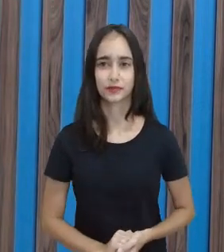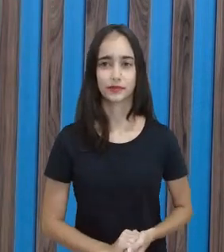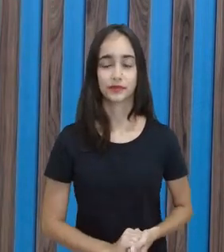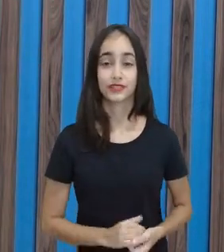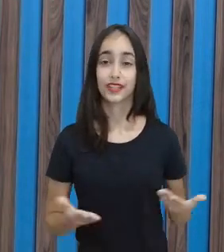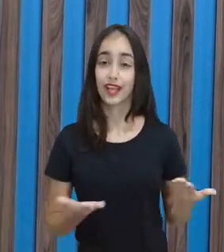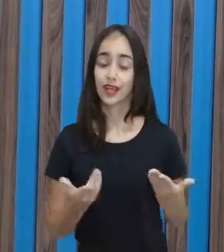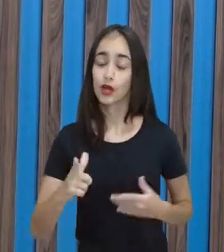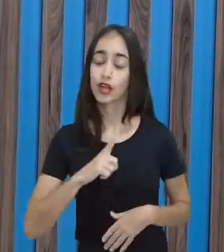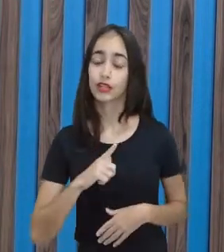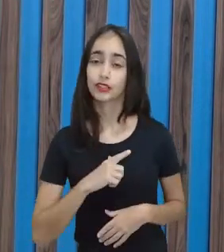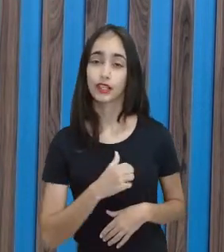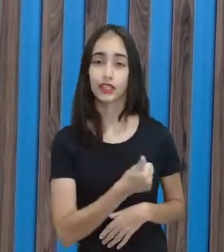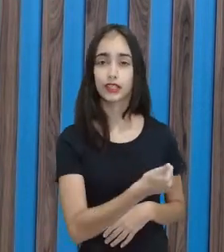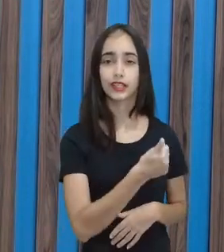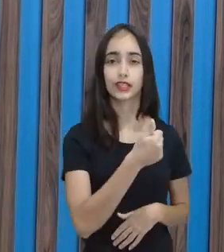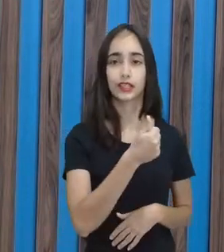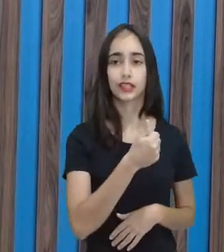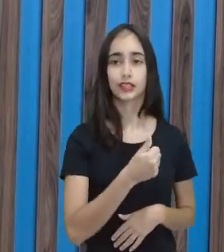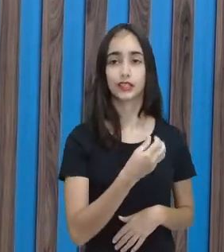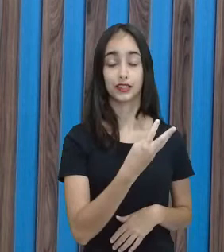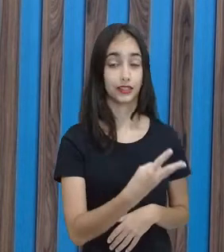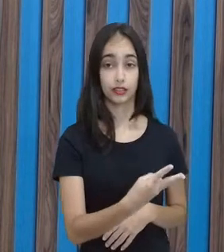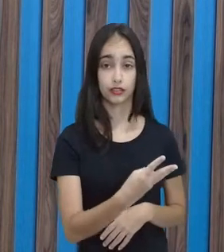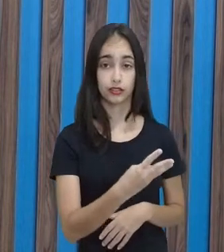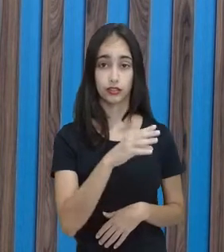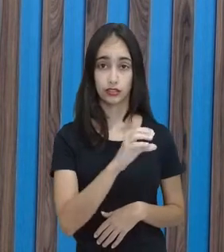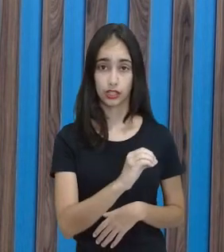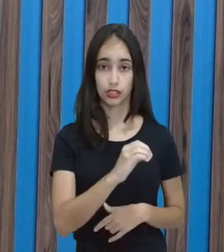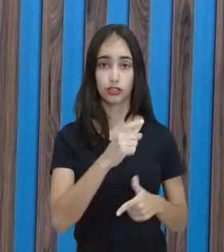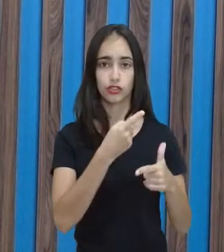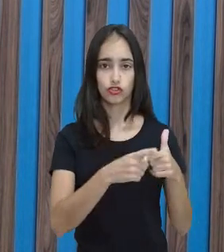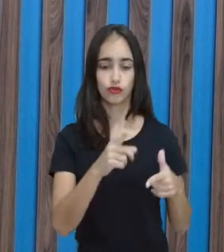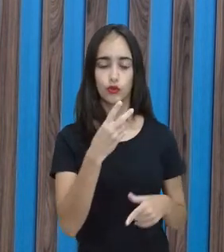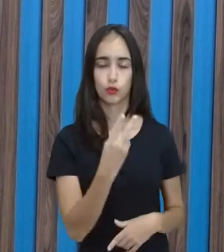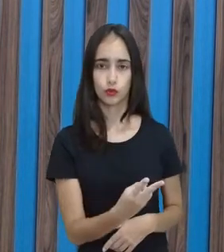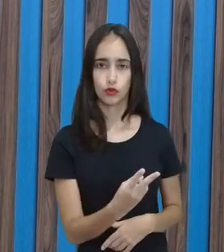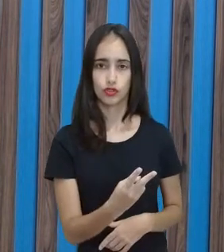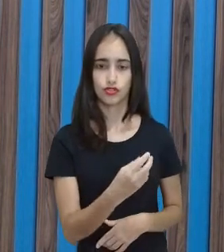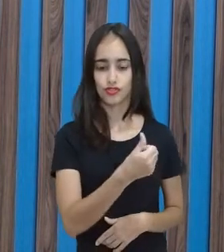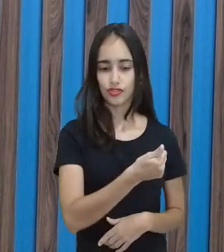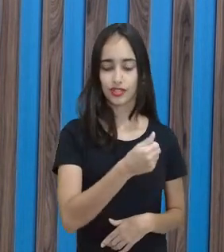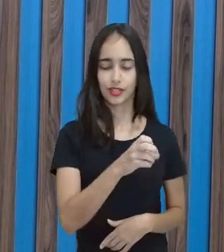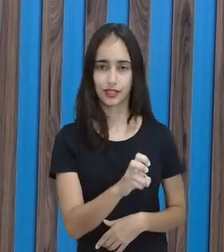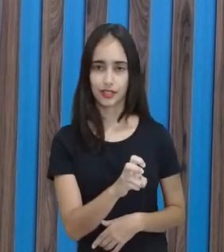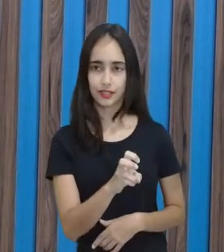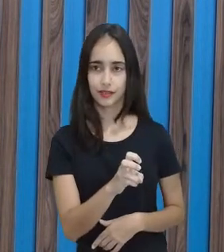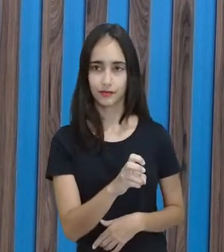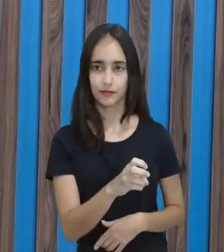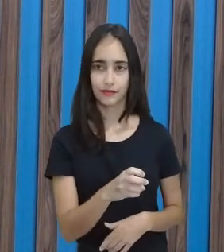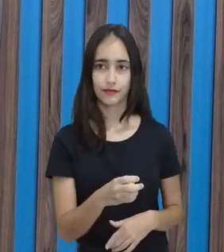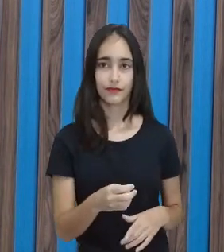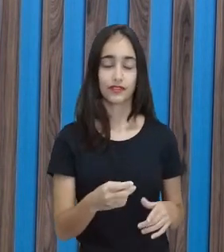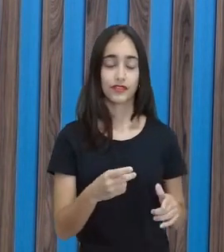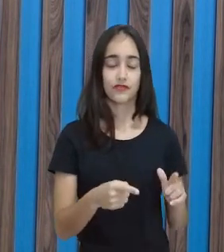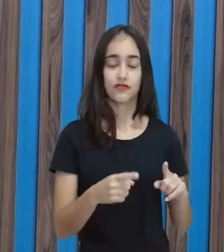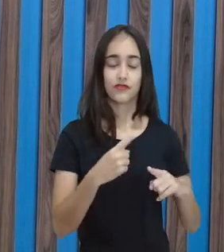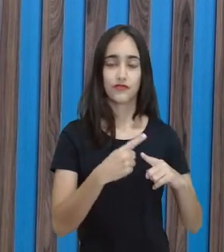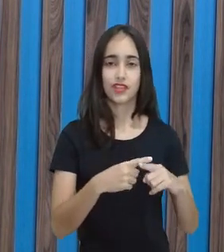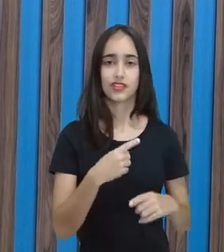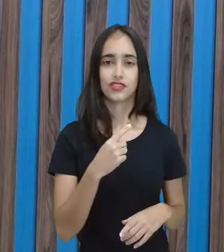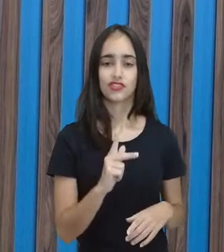Agora teremos 30 dividido por 2, 15, vezes k,